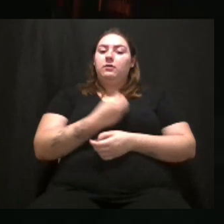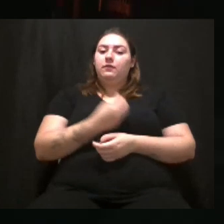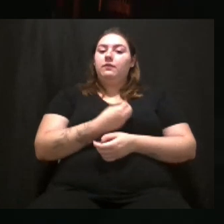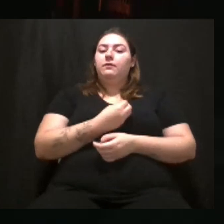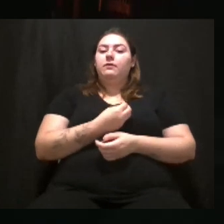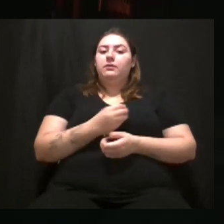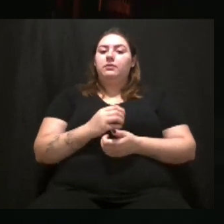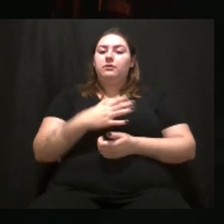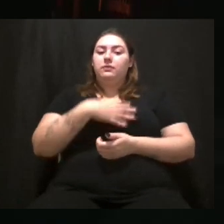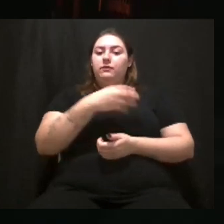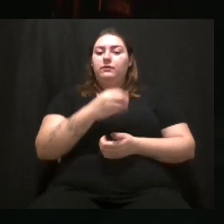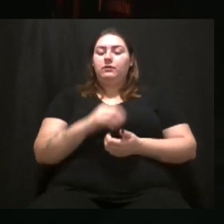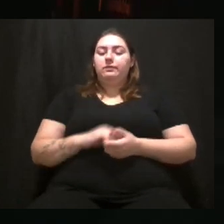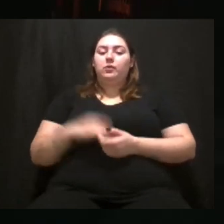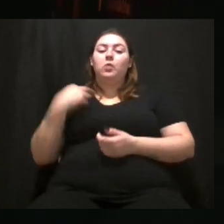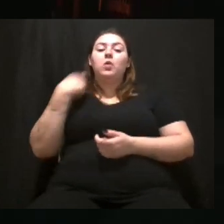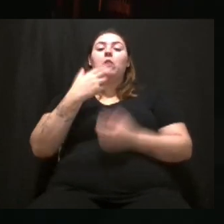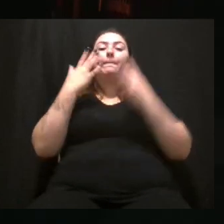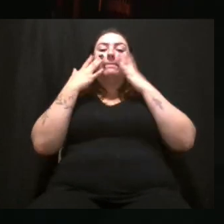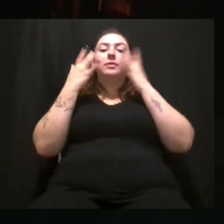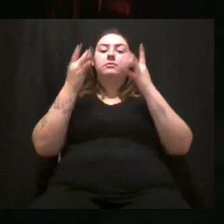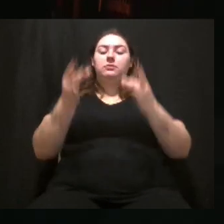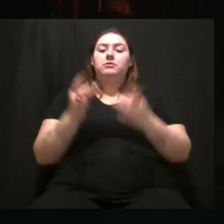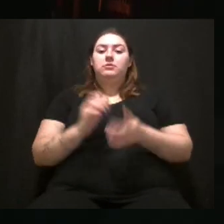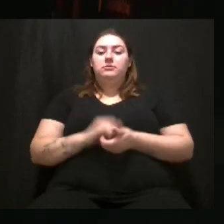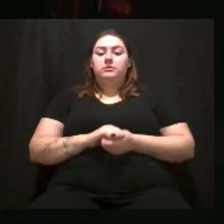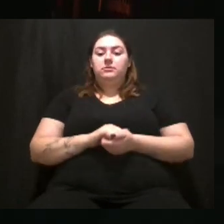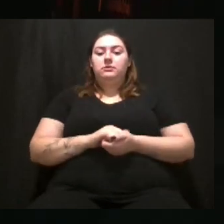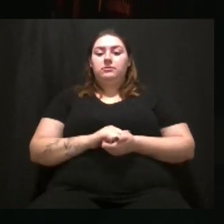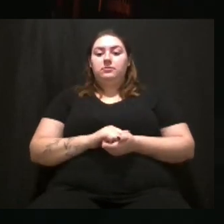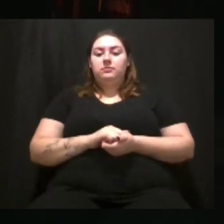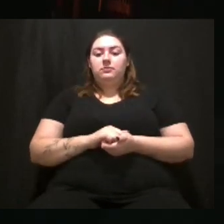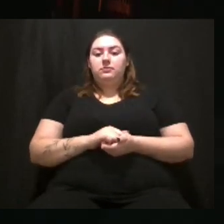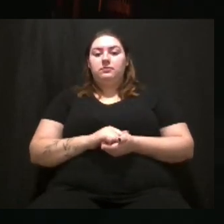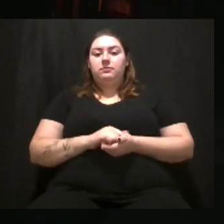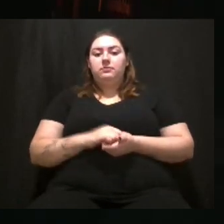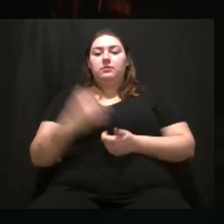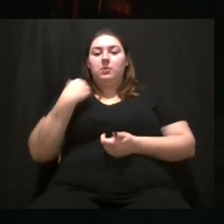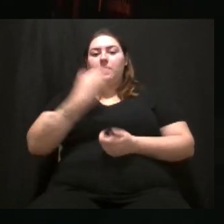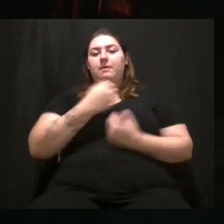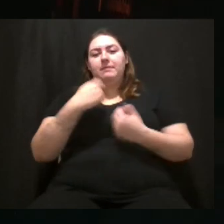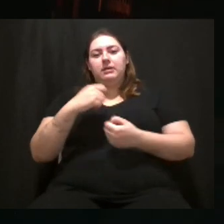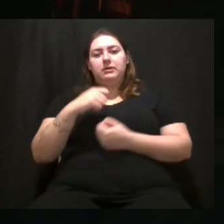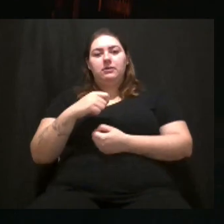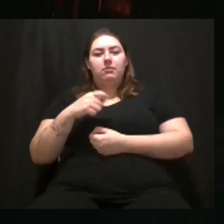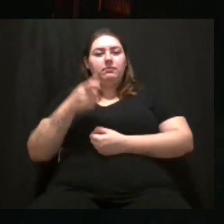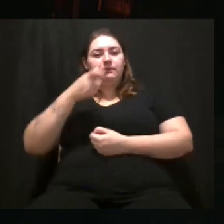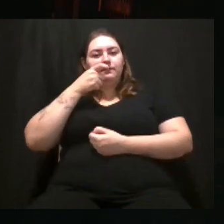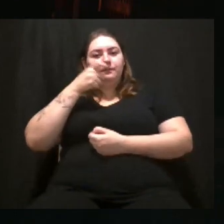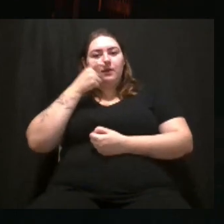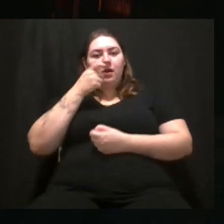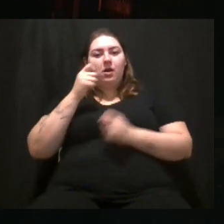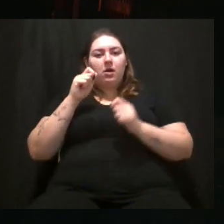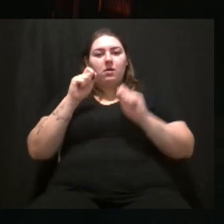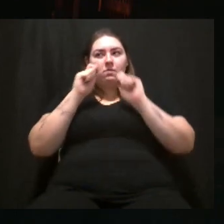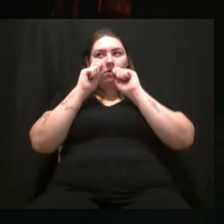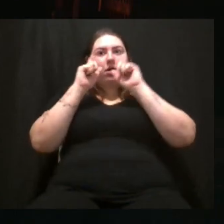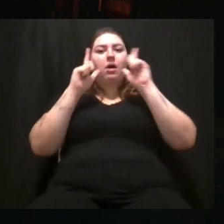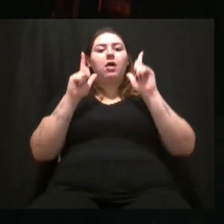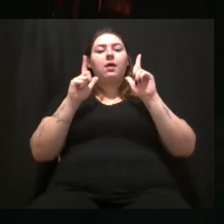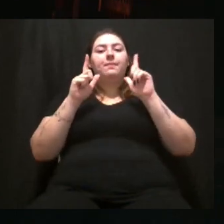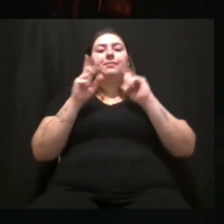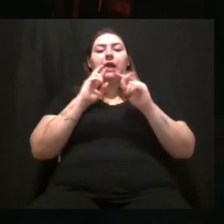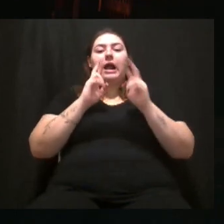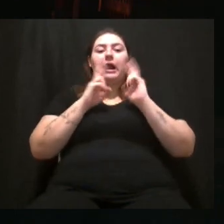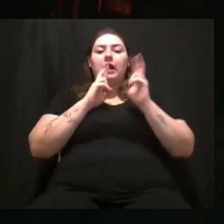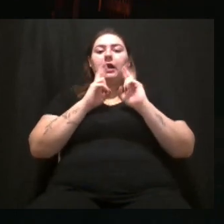se atenta, né, e a gente precisa observar o sinal de alerta que essa reclamação da